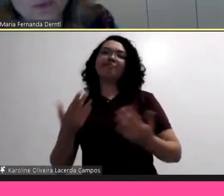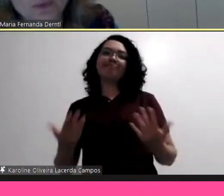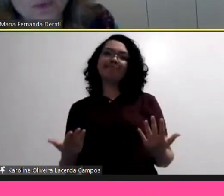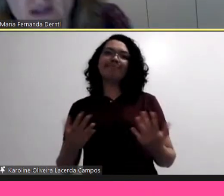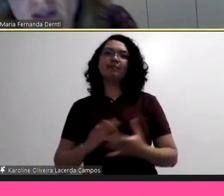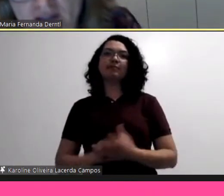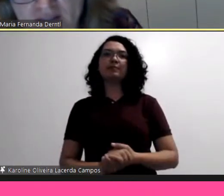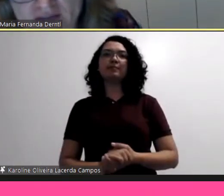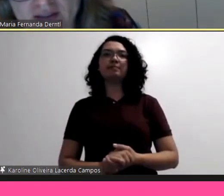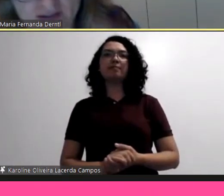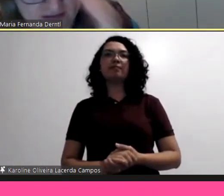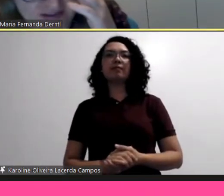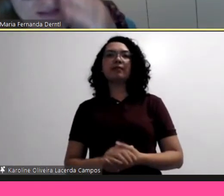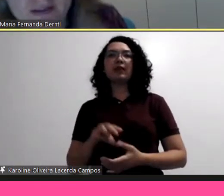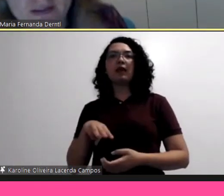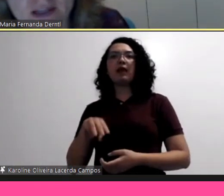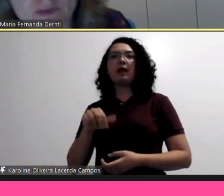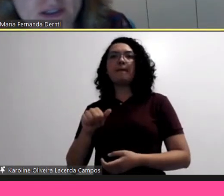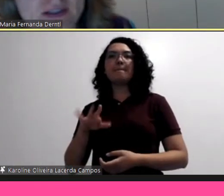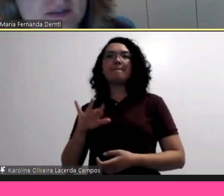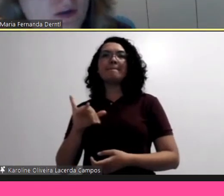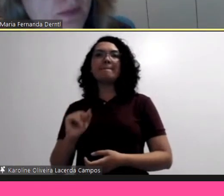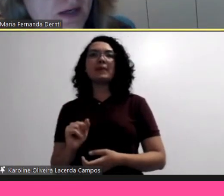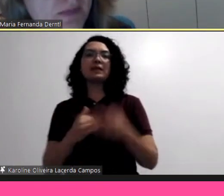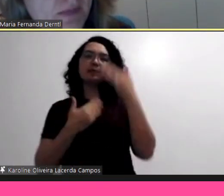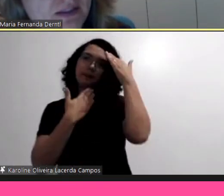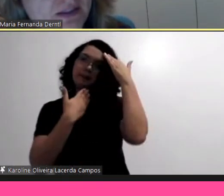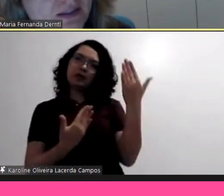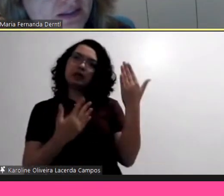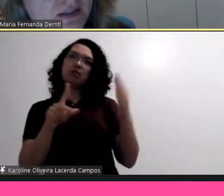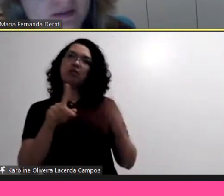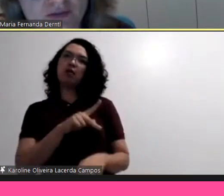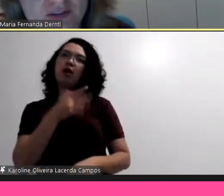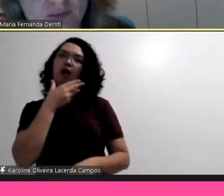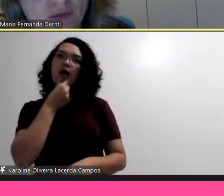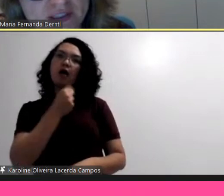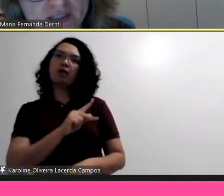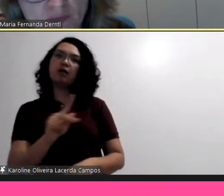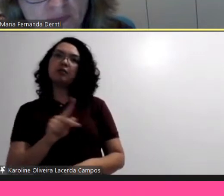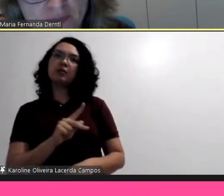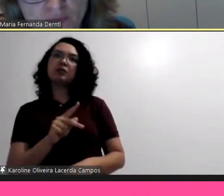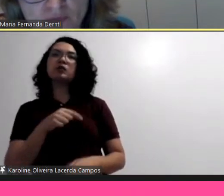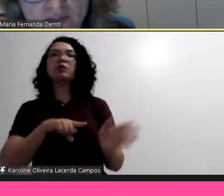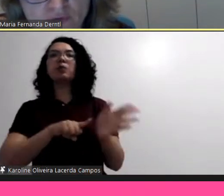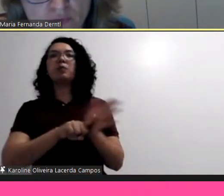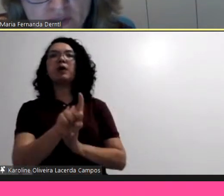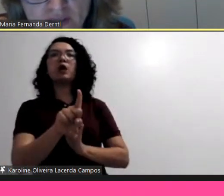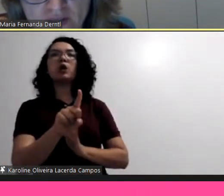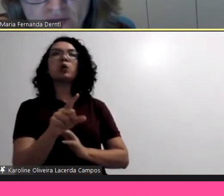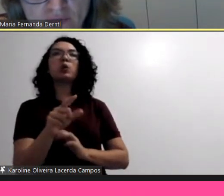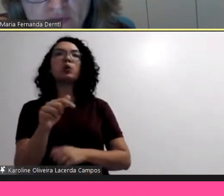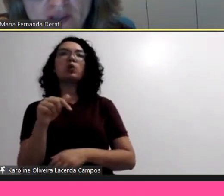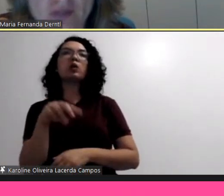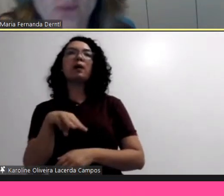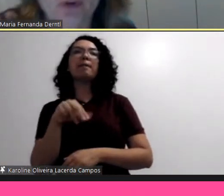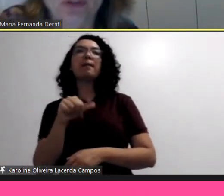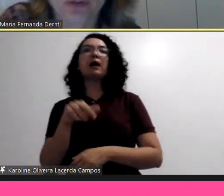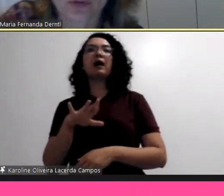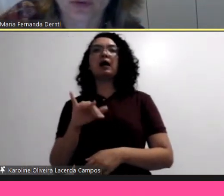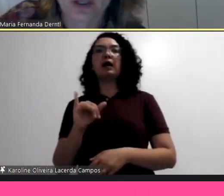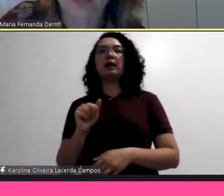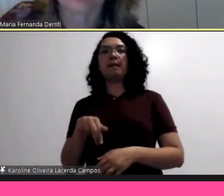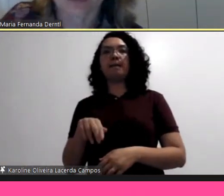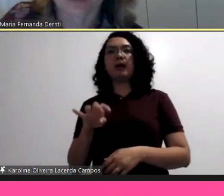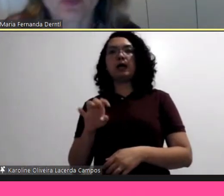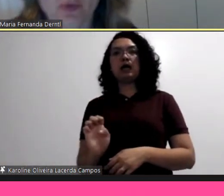Obrigada, Hugo. Tendo uma questão para a Marianne, se você poderia, uma pergunta do